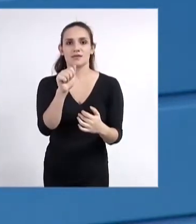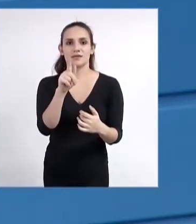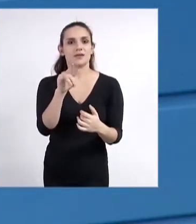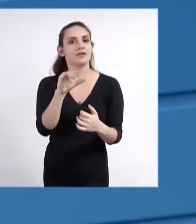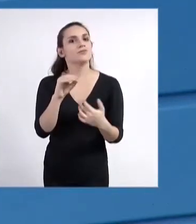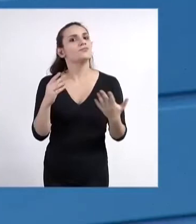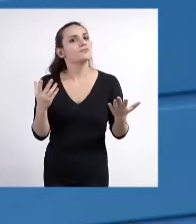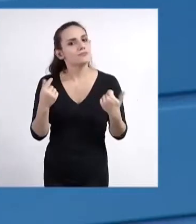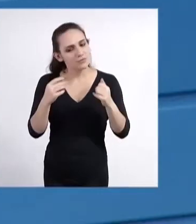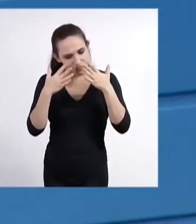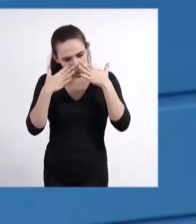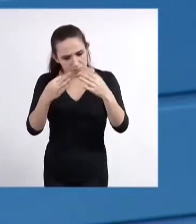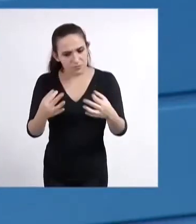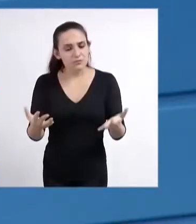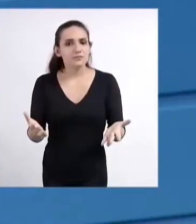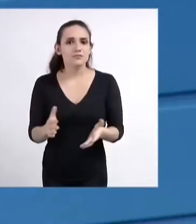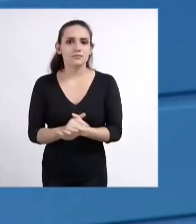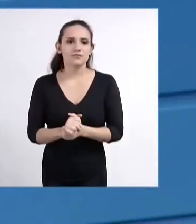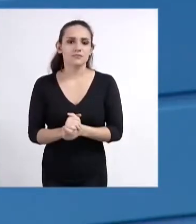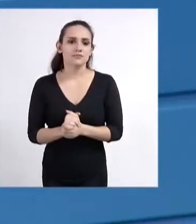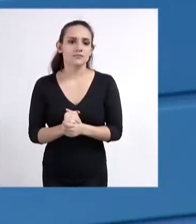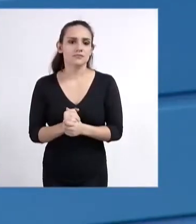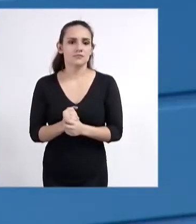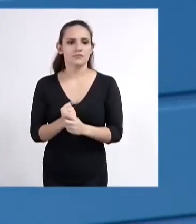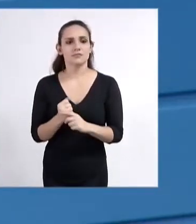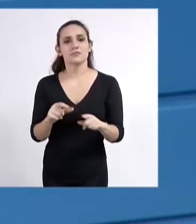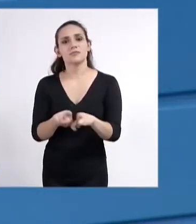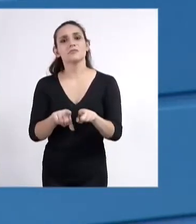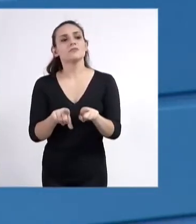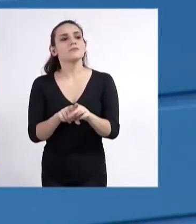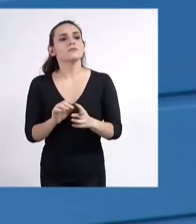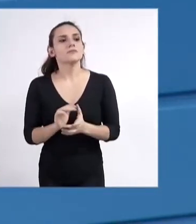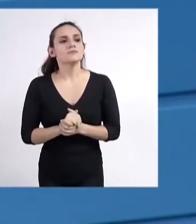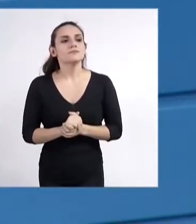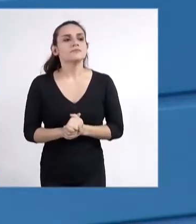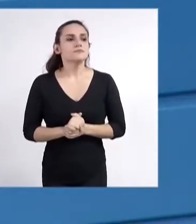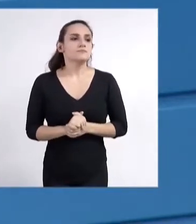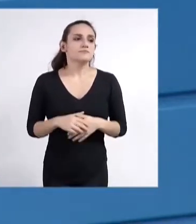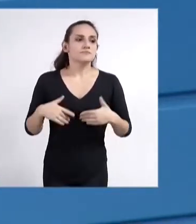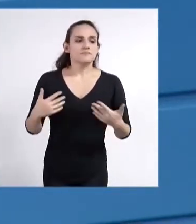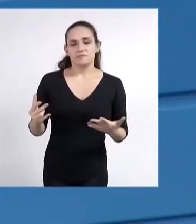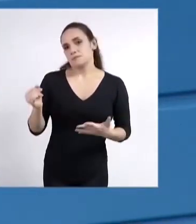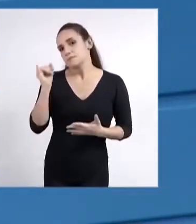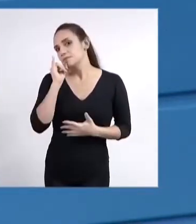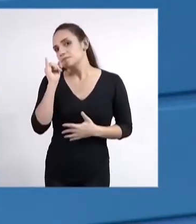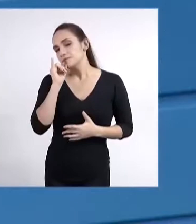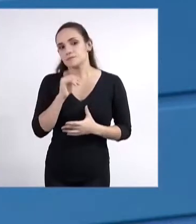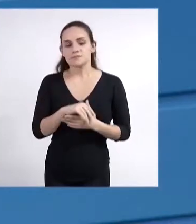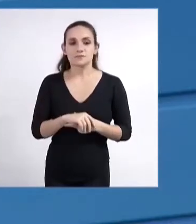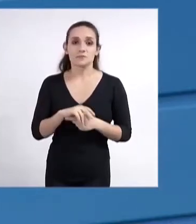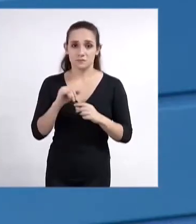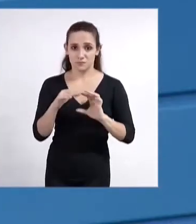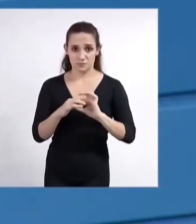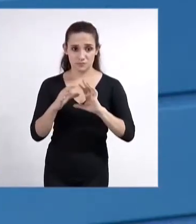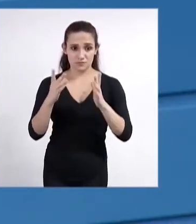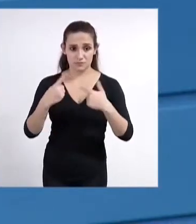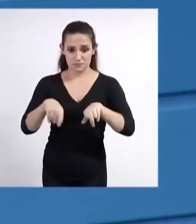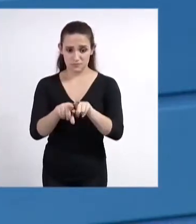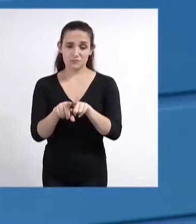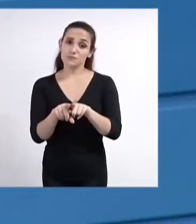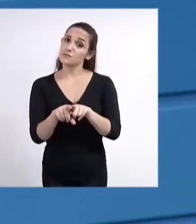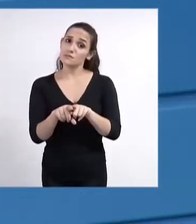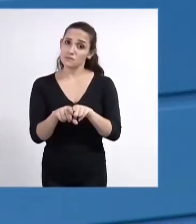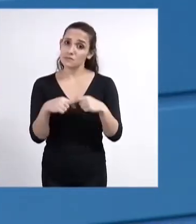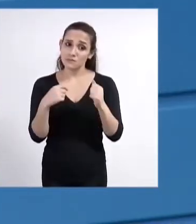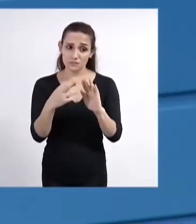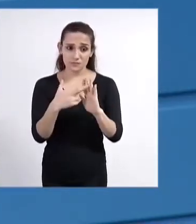Excelência chama também a atenção para as condicionantes quando, não da concessão, que deveria